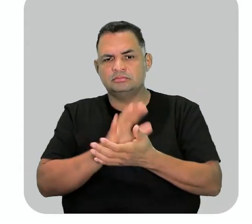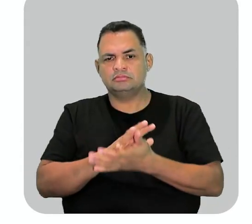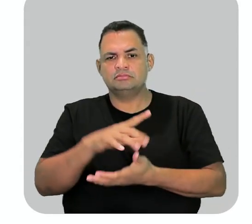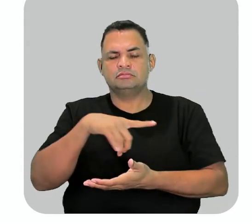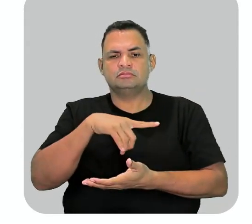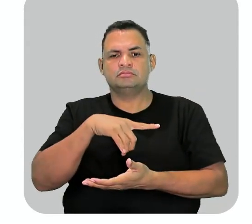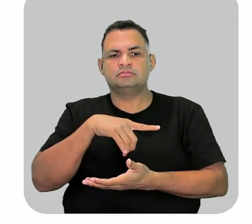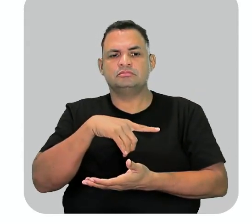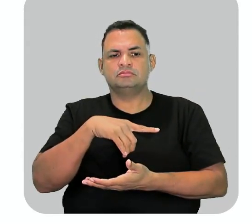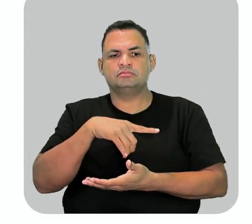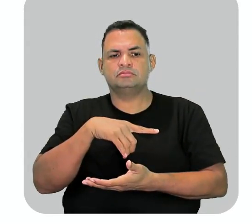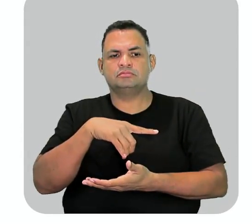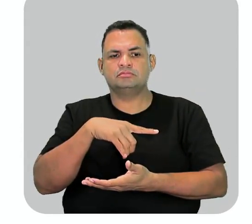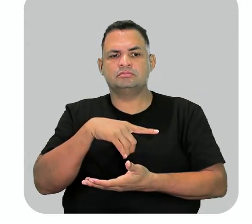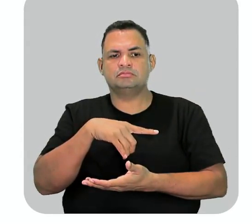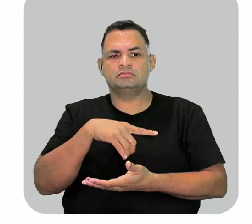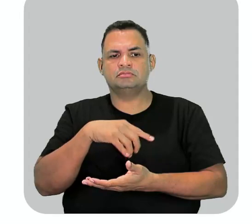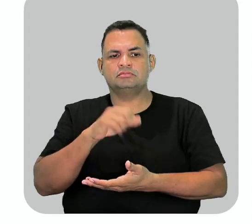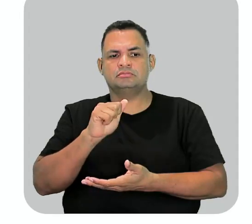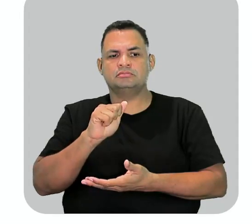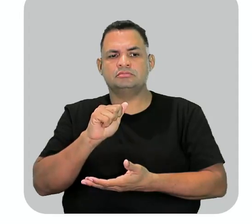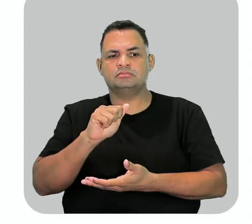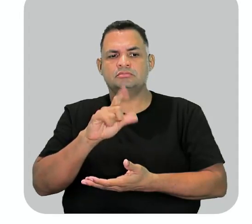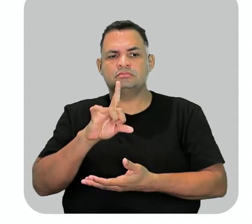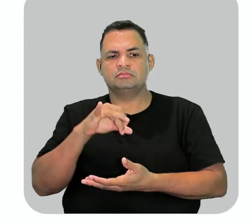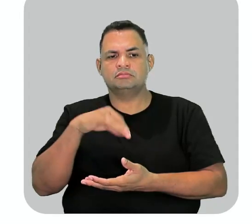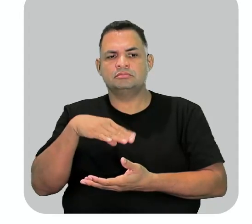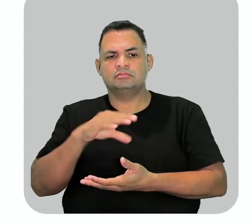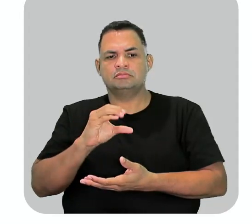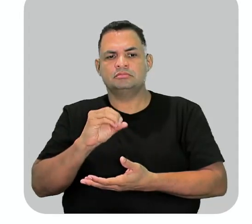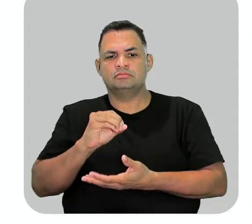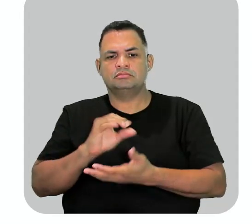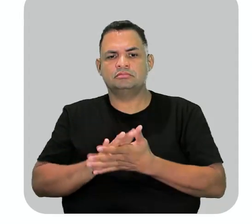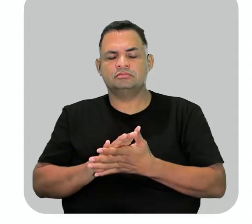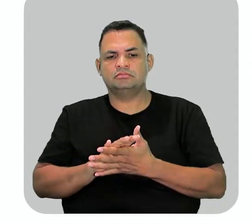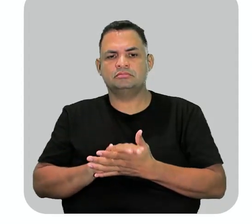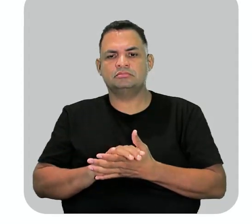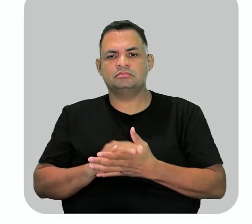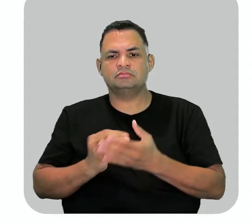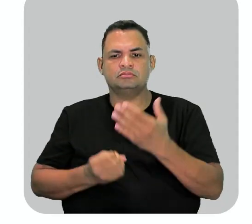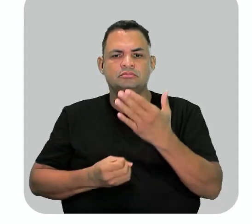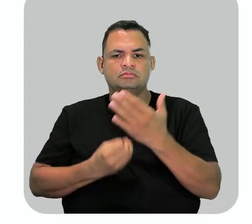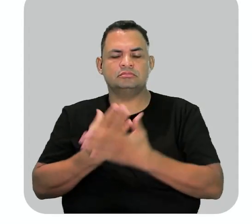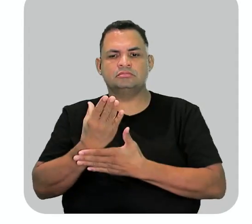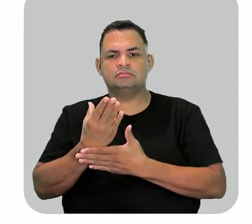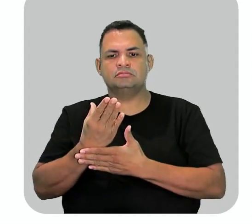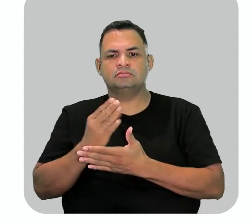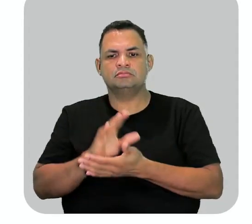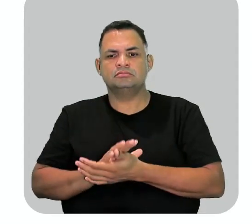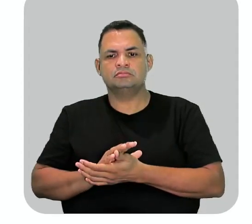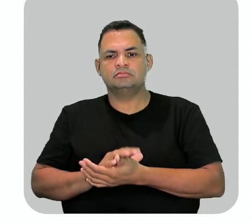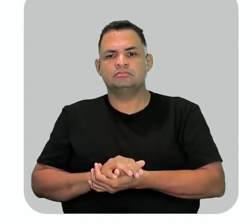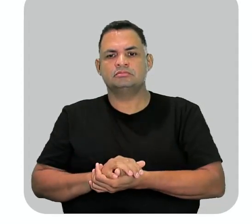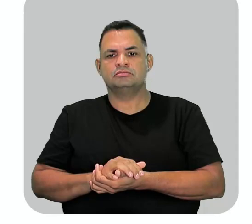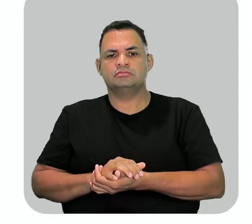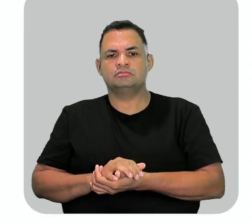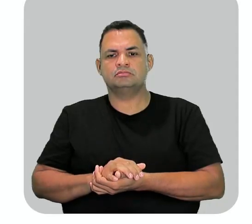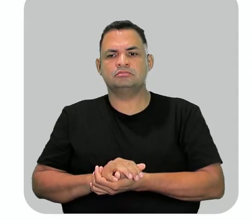aonde ocorre, né, o alcino dando origem à